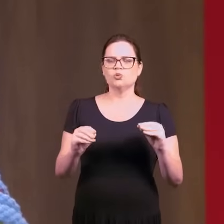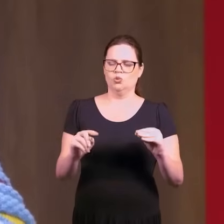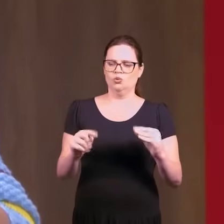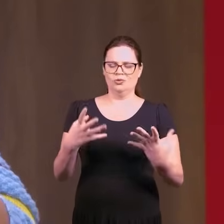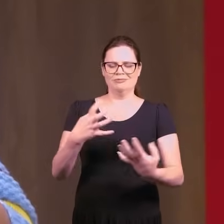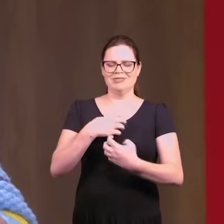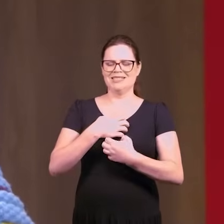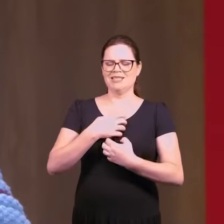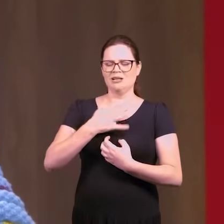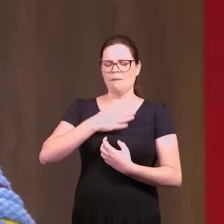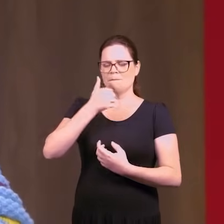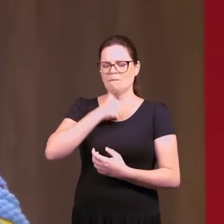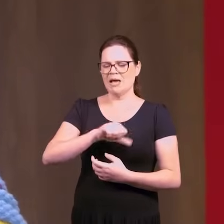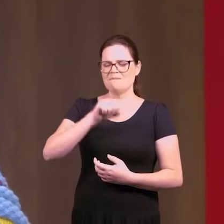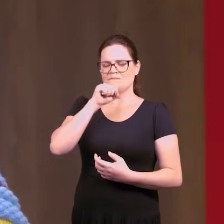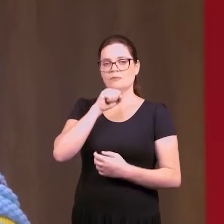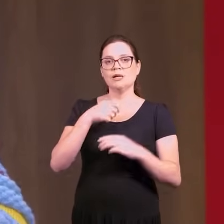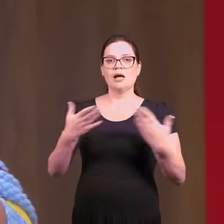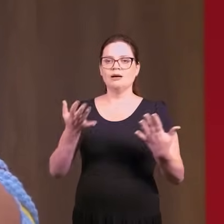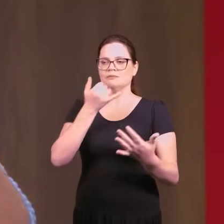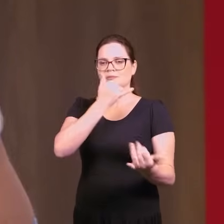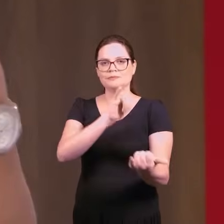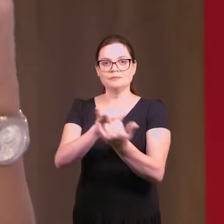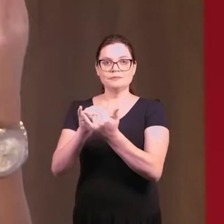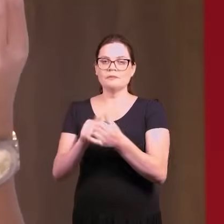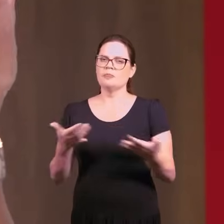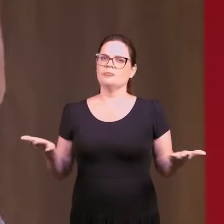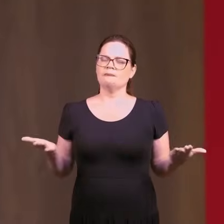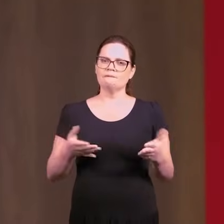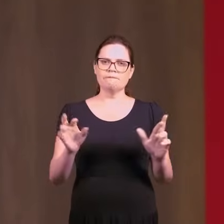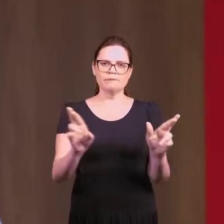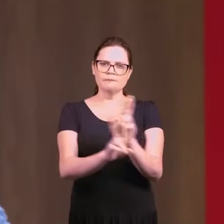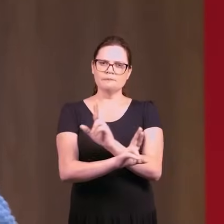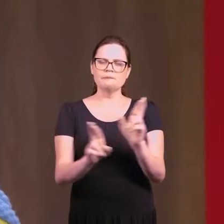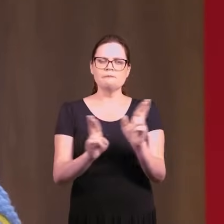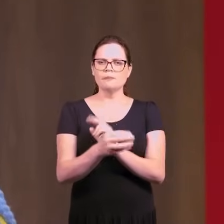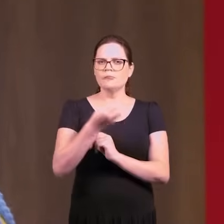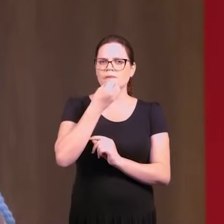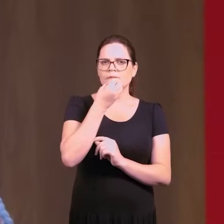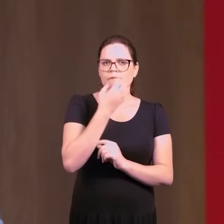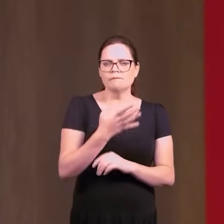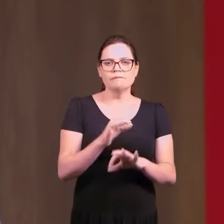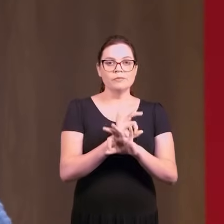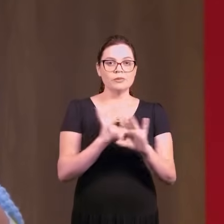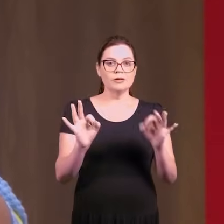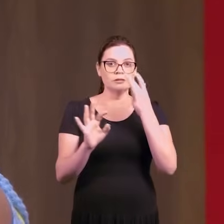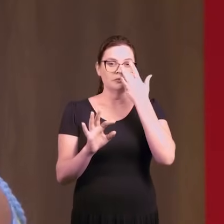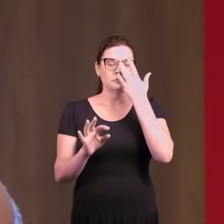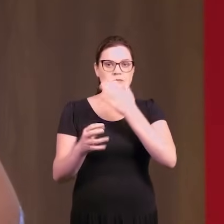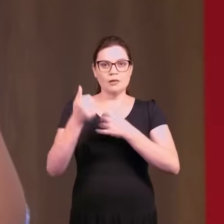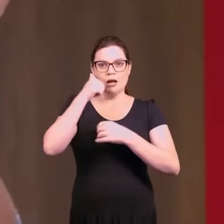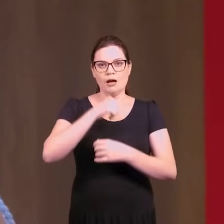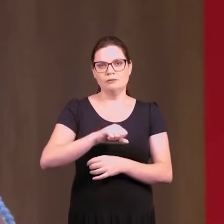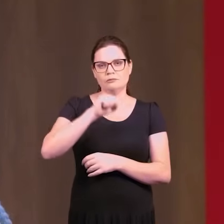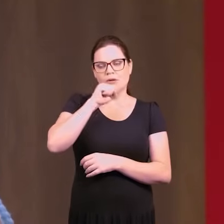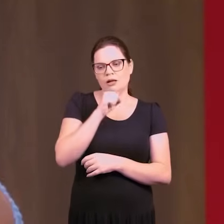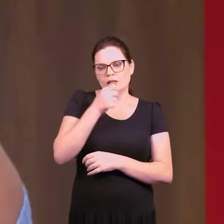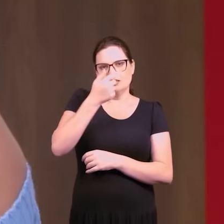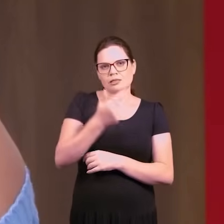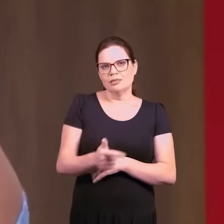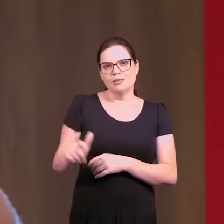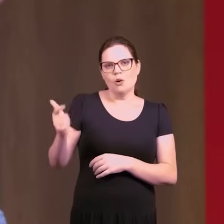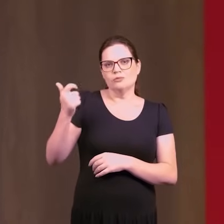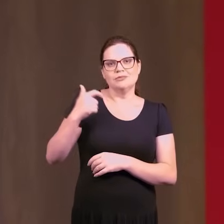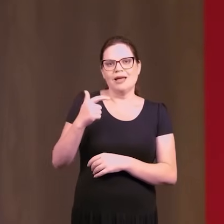pela mãe e perdoou. Hoje elas têm um relacionamento muito bom. A mãe, ela não tem muita noção, né, até